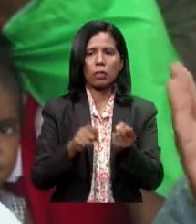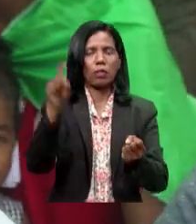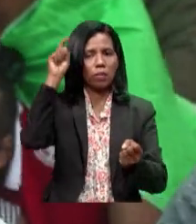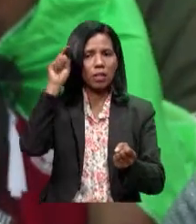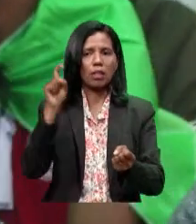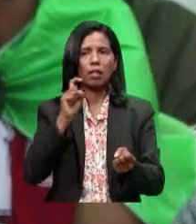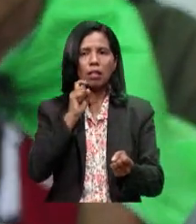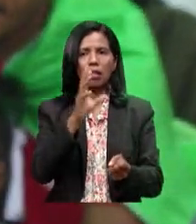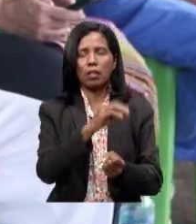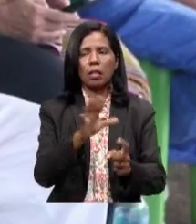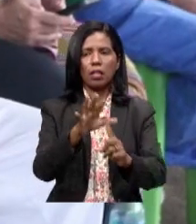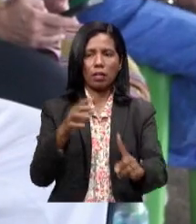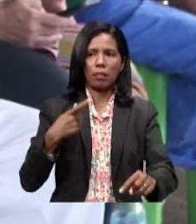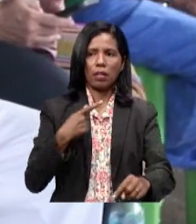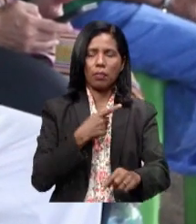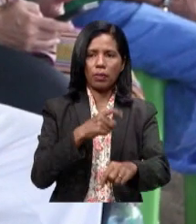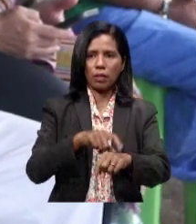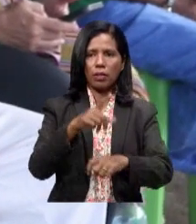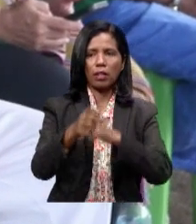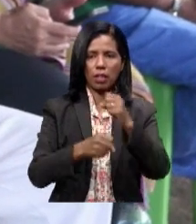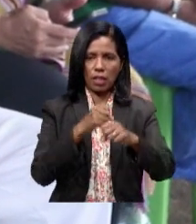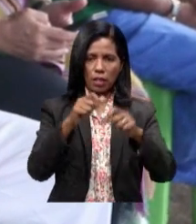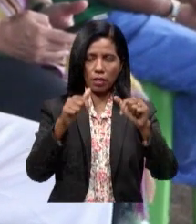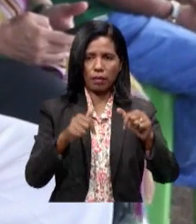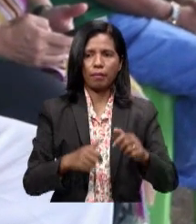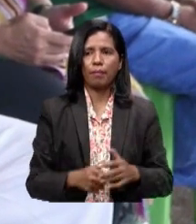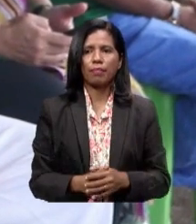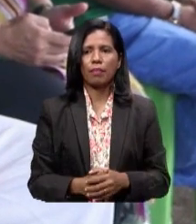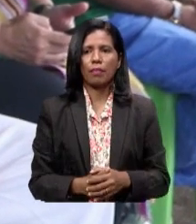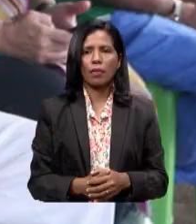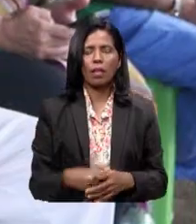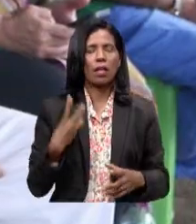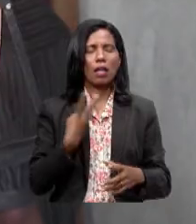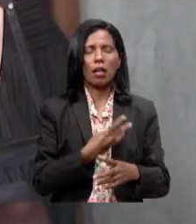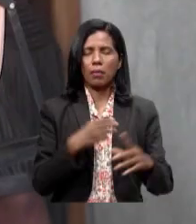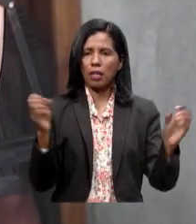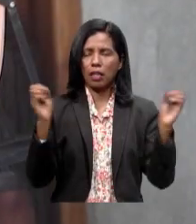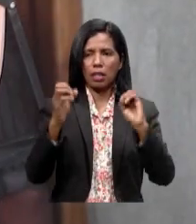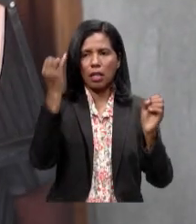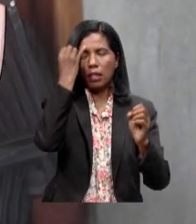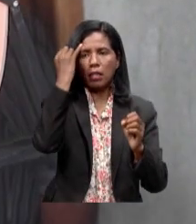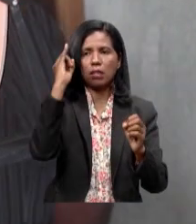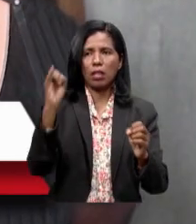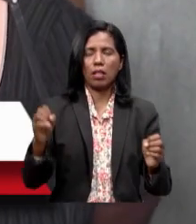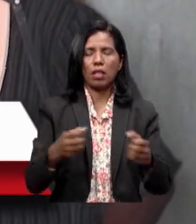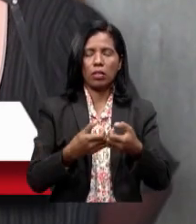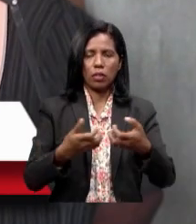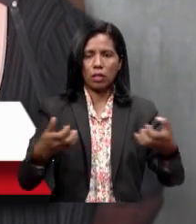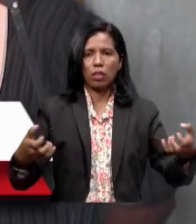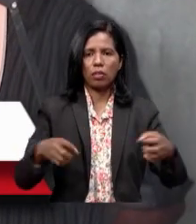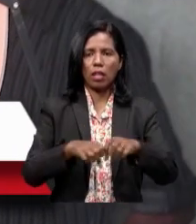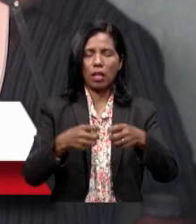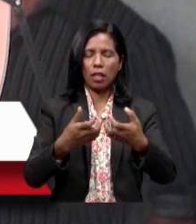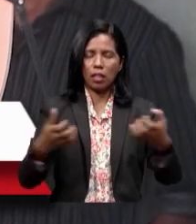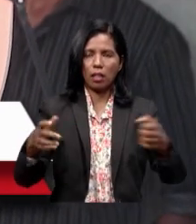Gusmão e a eleição parlamentar Tinanem. No amimos lá e a intenção atu. Somos partido selo, mas bem,